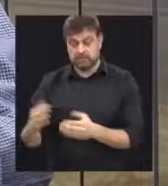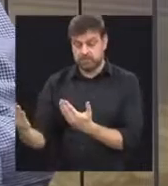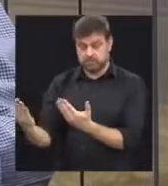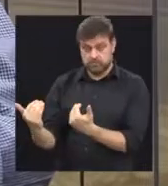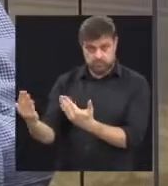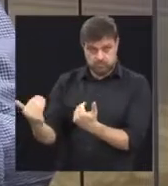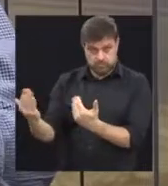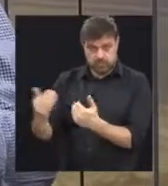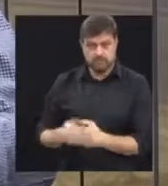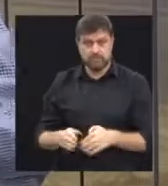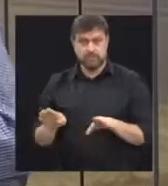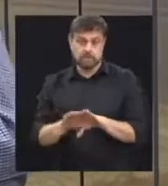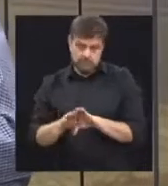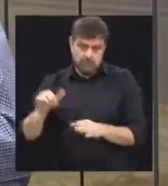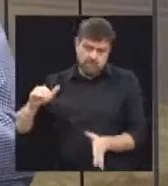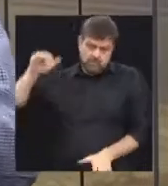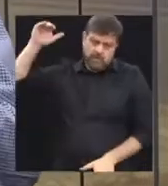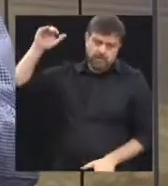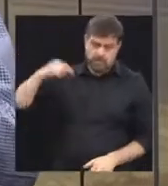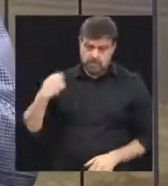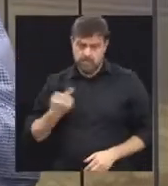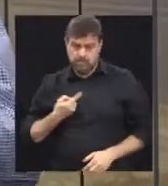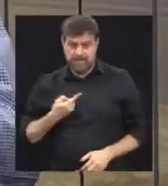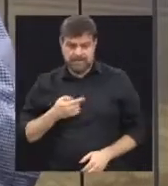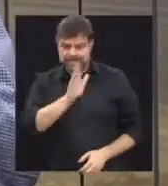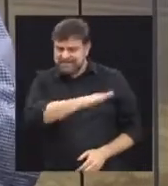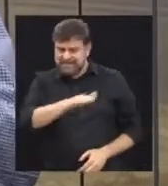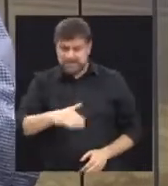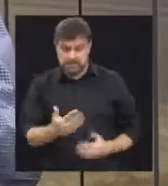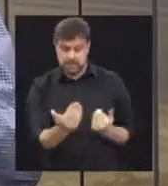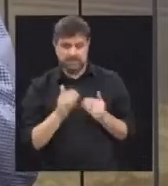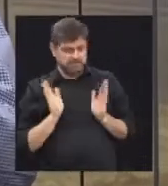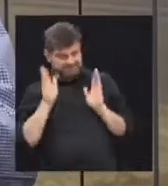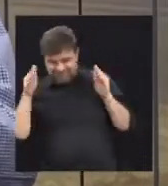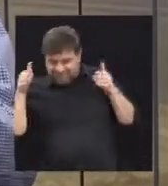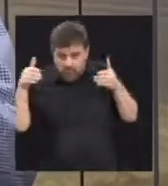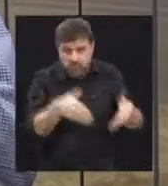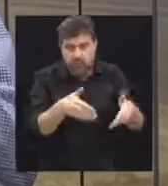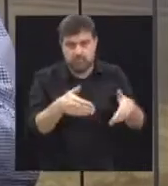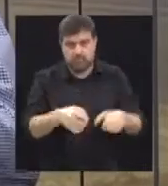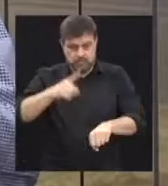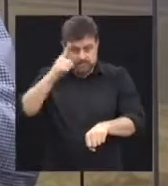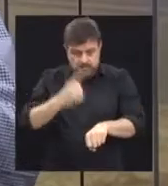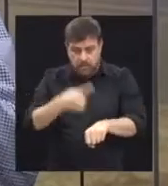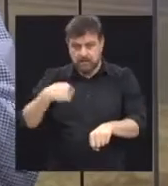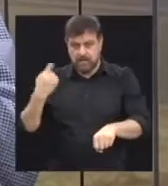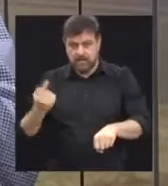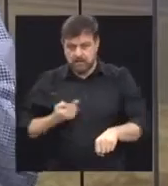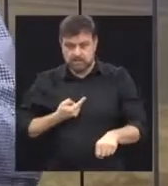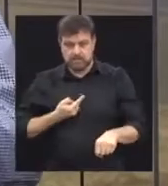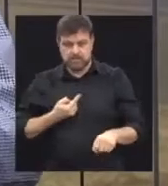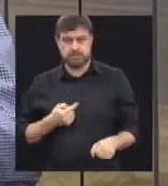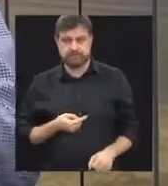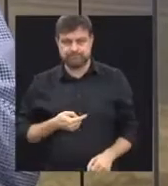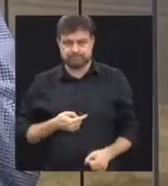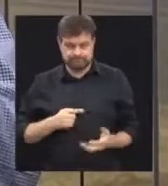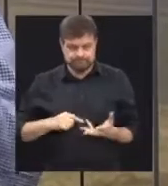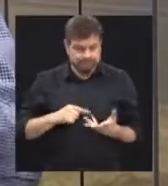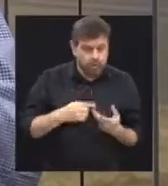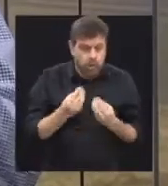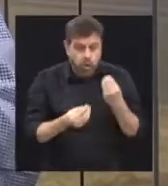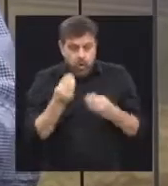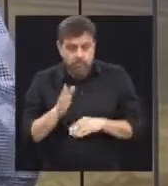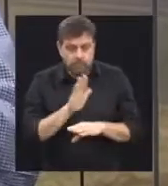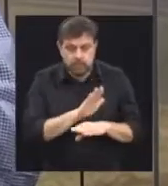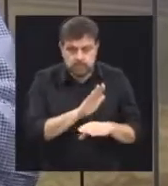jovens. E também os adultos, mas o nosso foco foi crianças e jovens. Então, nesse momento, nós começamos a focar e